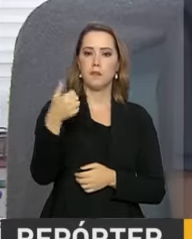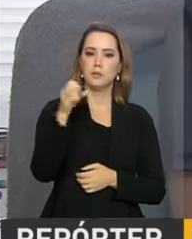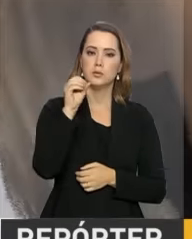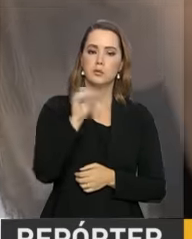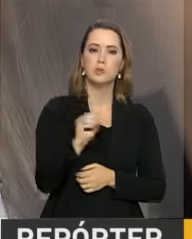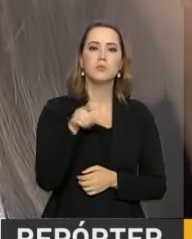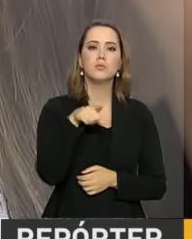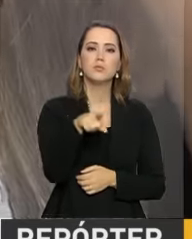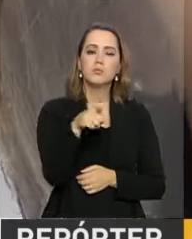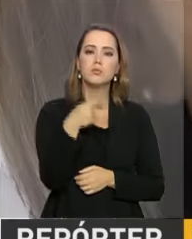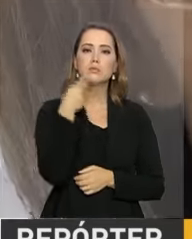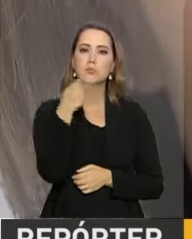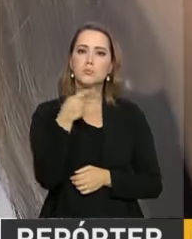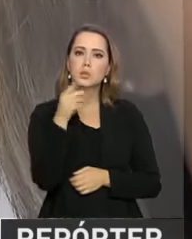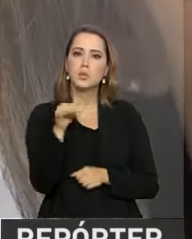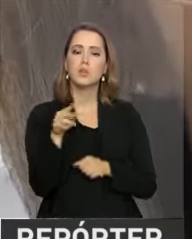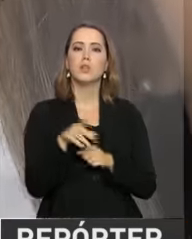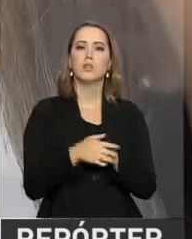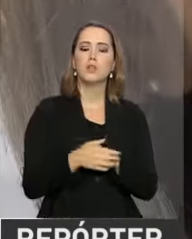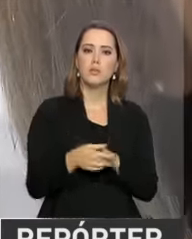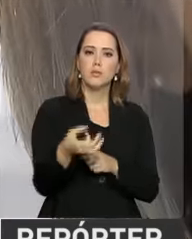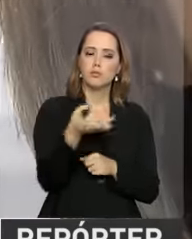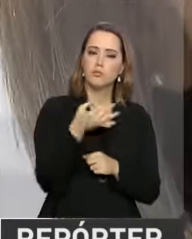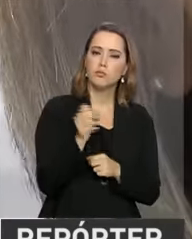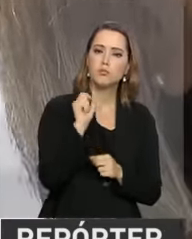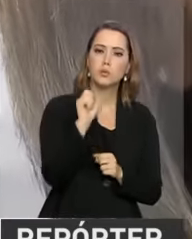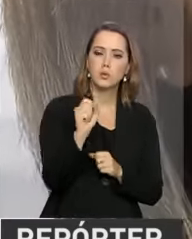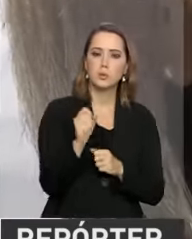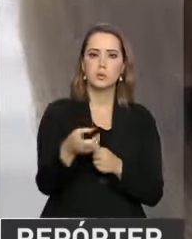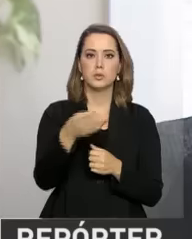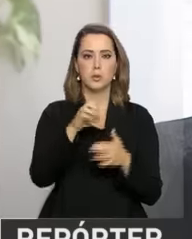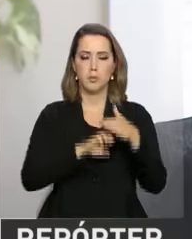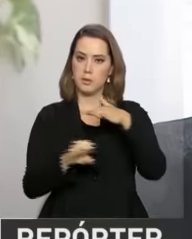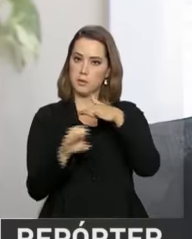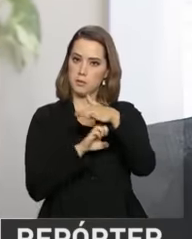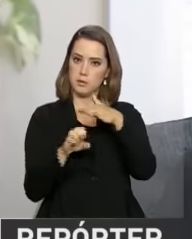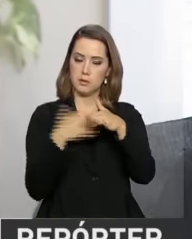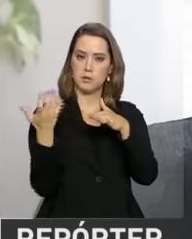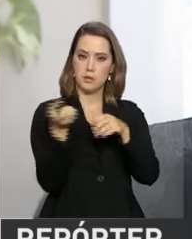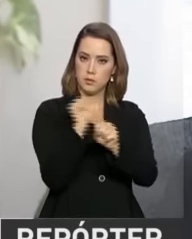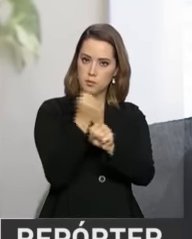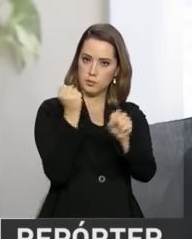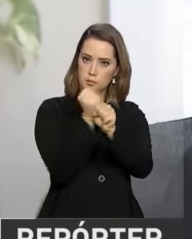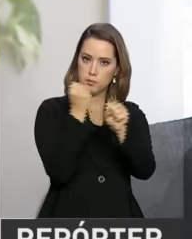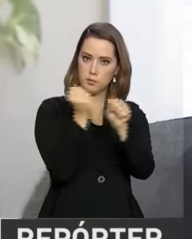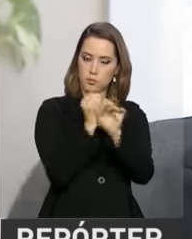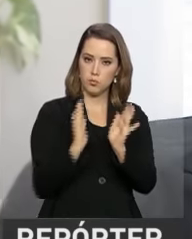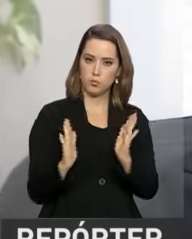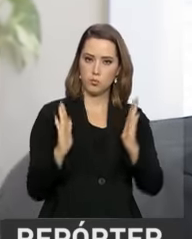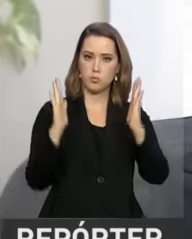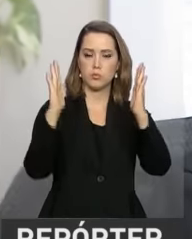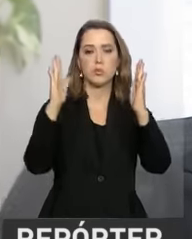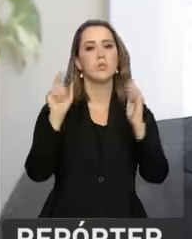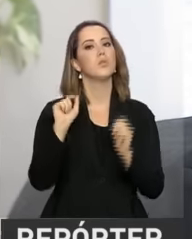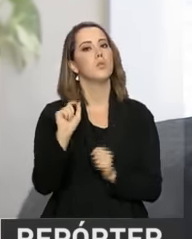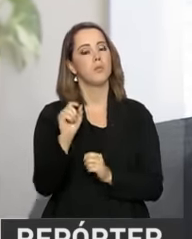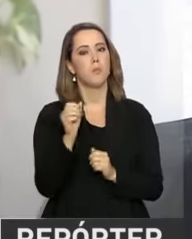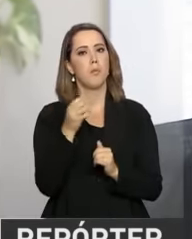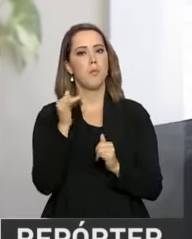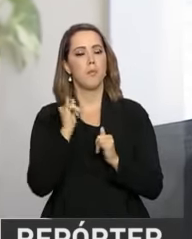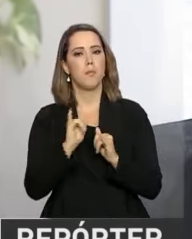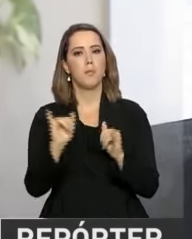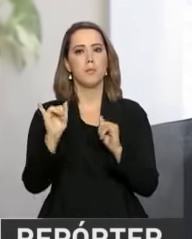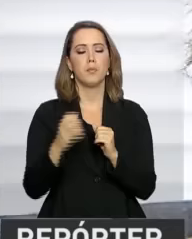consultoria para empresários que querem construir prédios sustentáveis A ideia é indicar soluções para tornar os